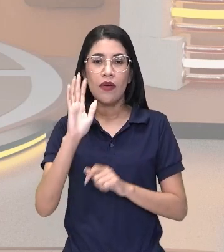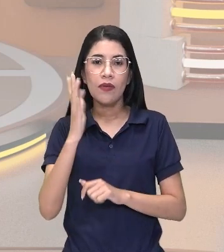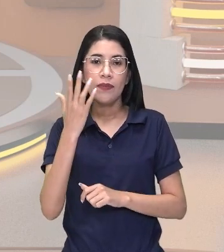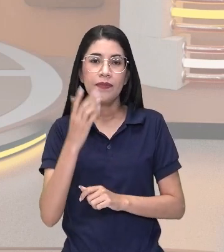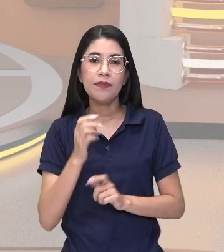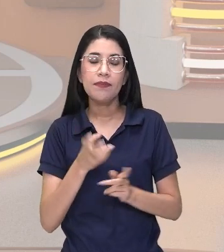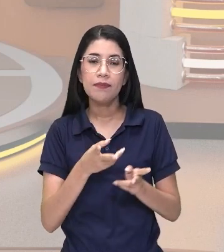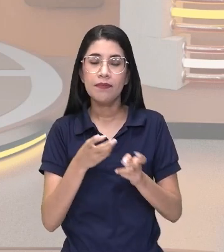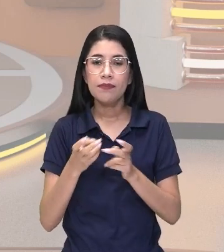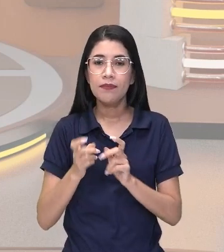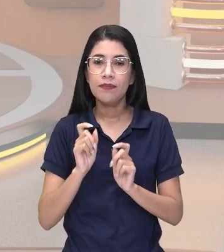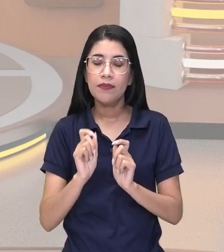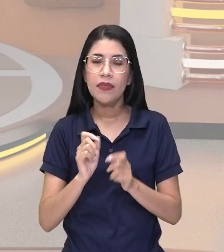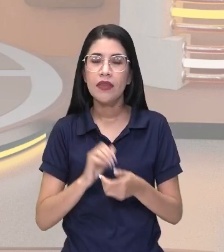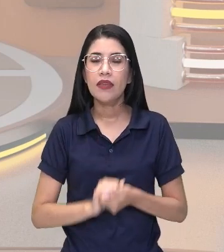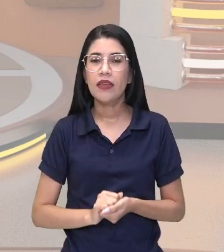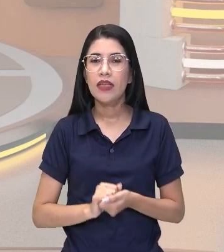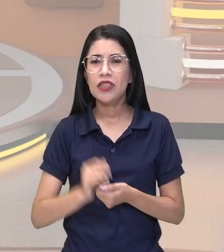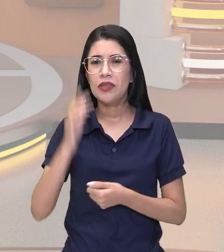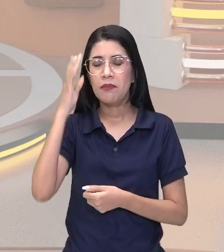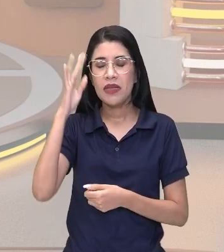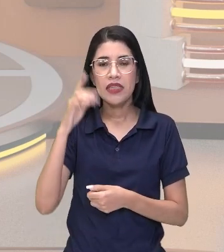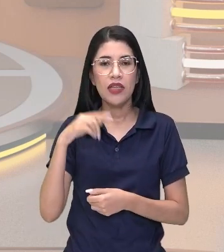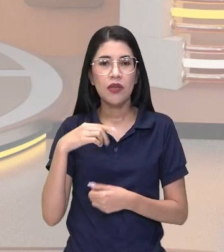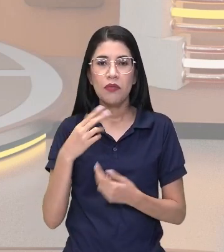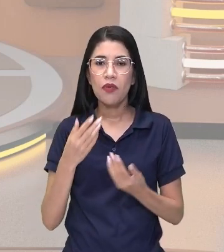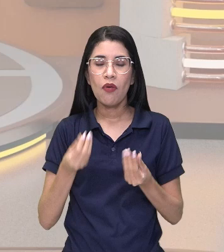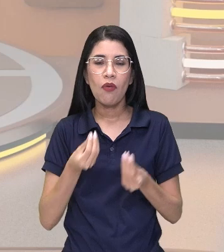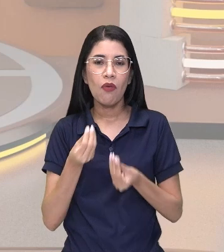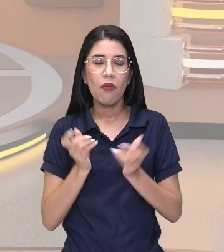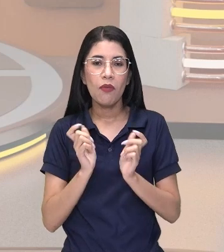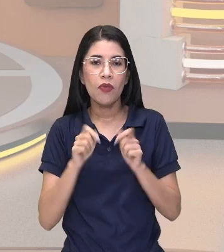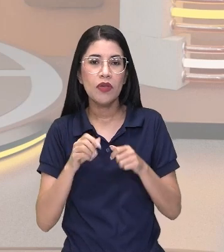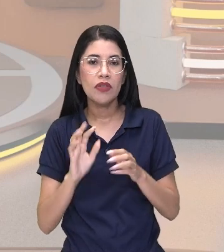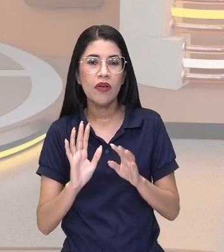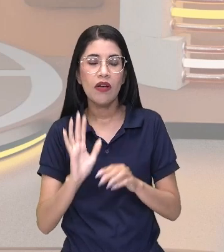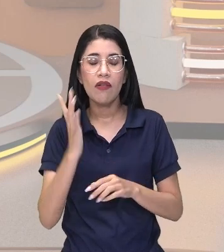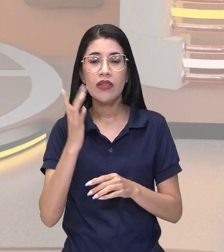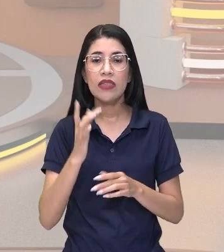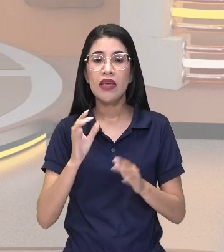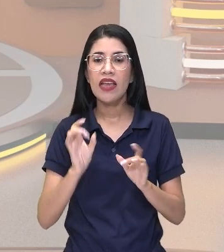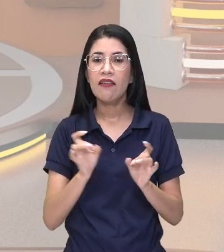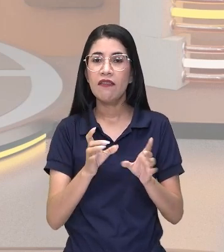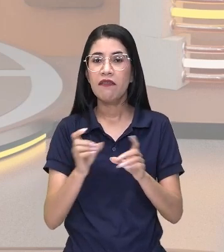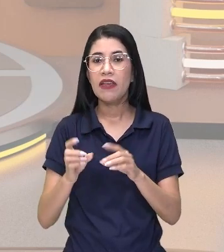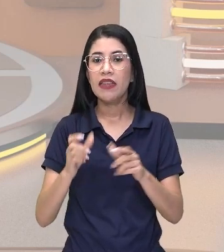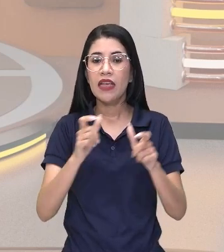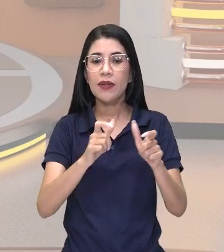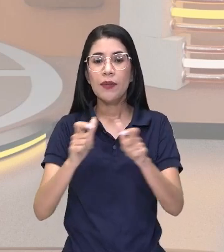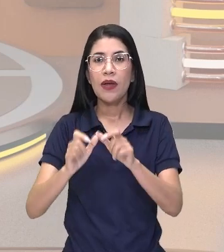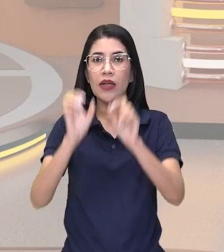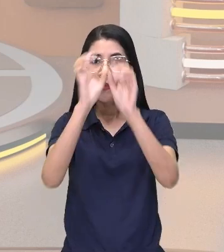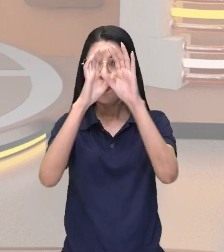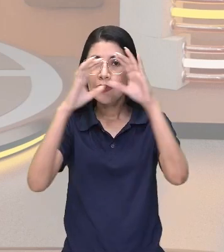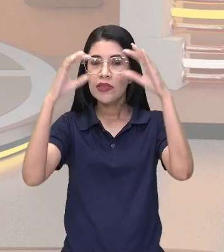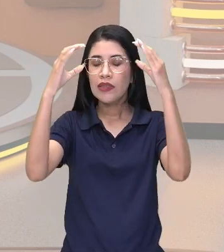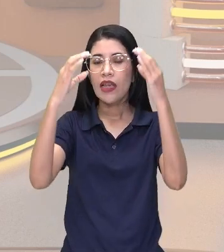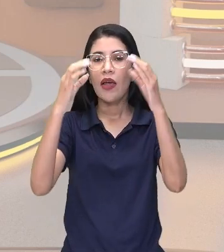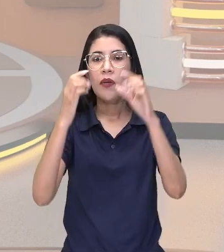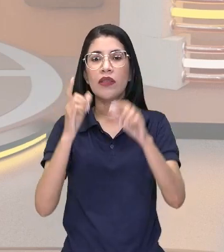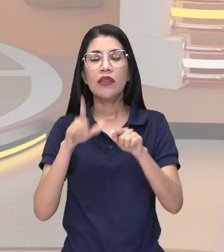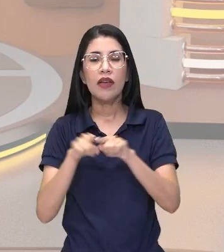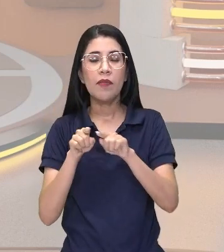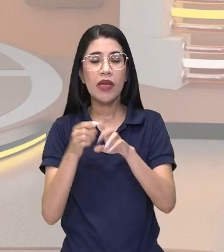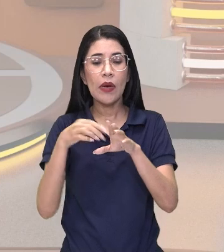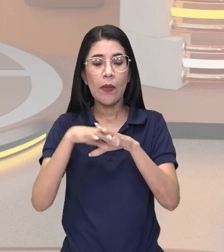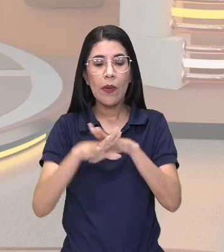gente pode imaginar como algo impensável, você vender terrenos no reino dos céus, justamente para acumular dinheiro,